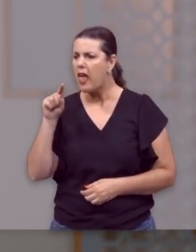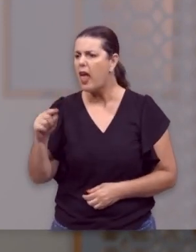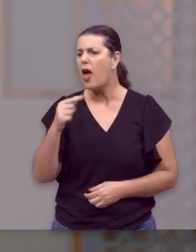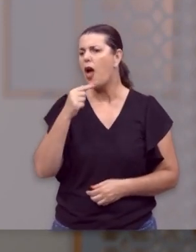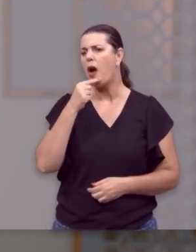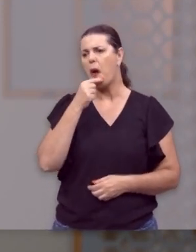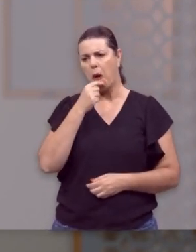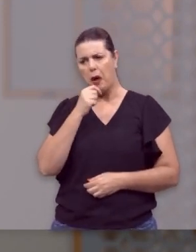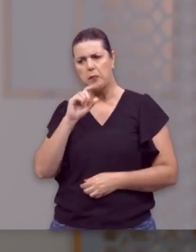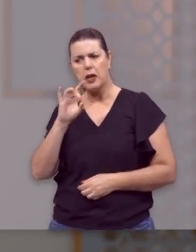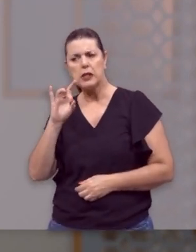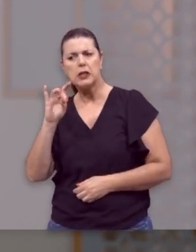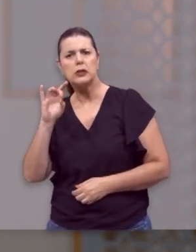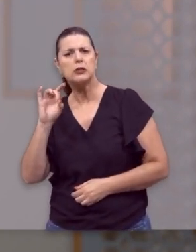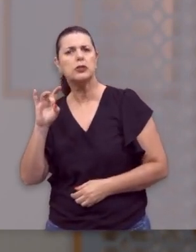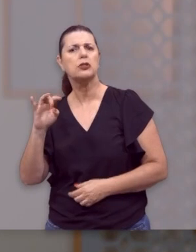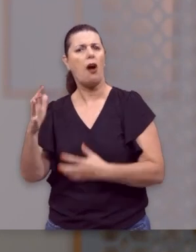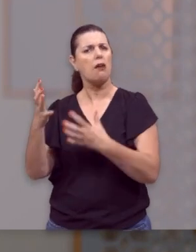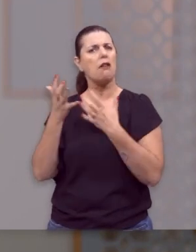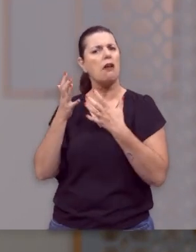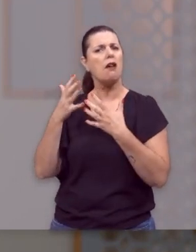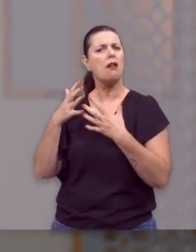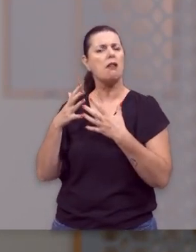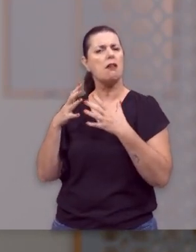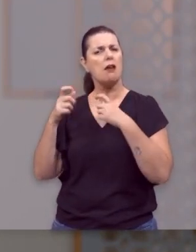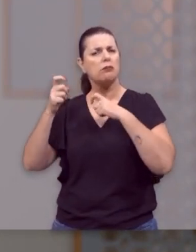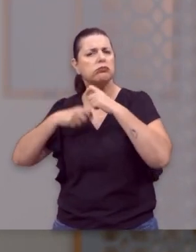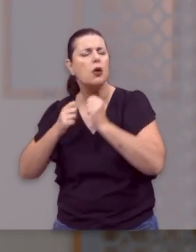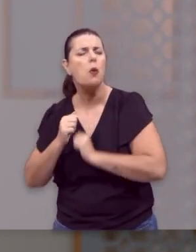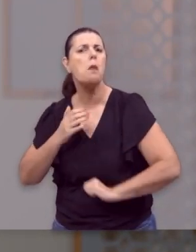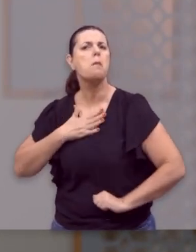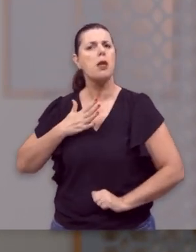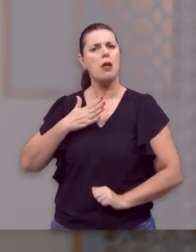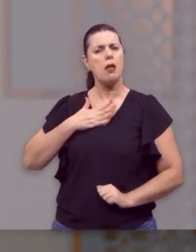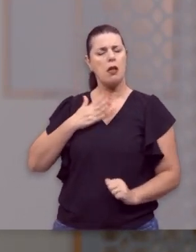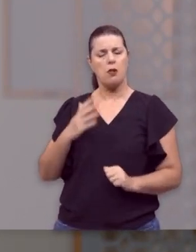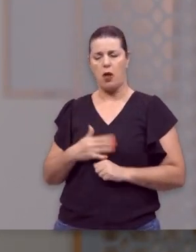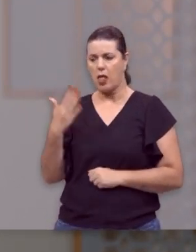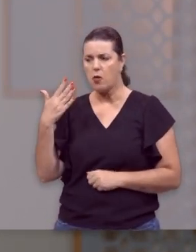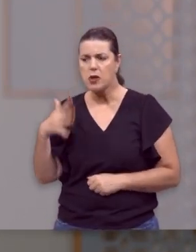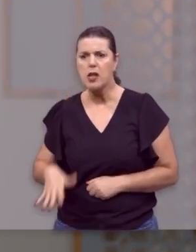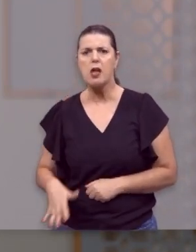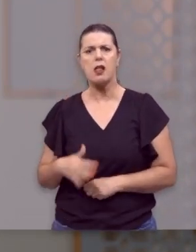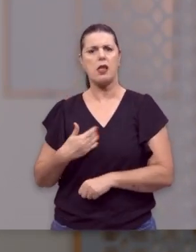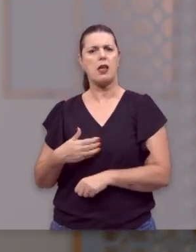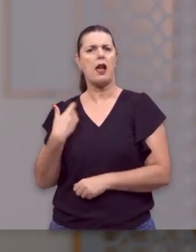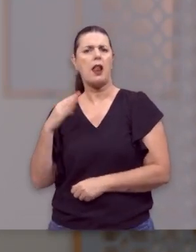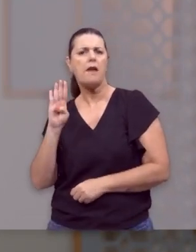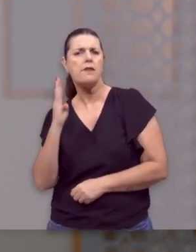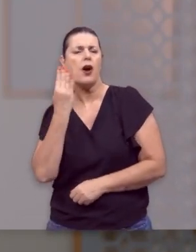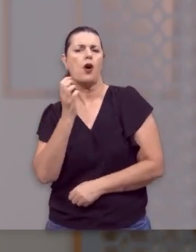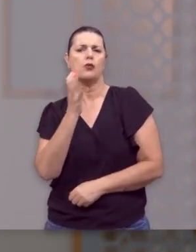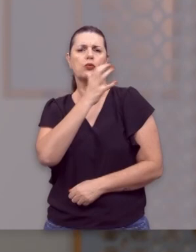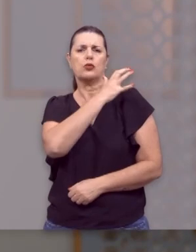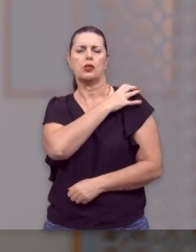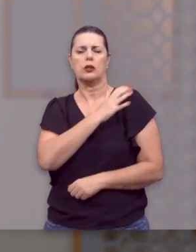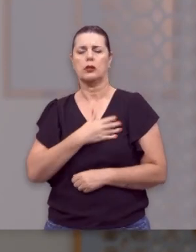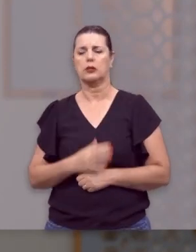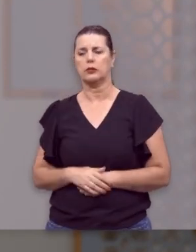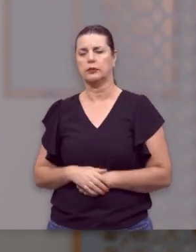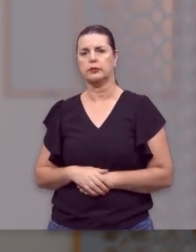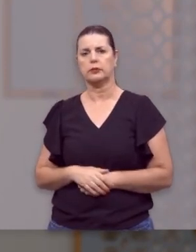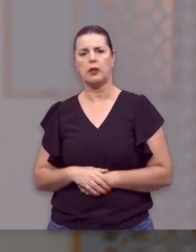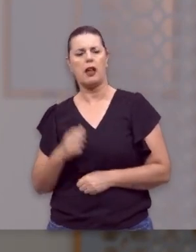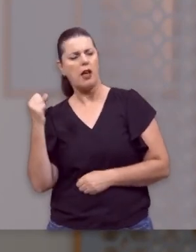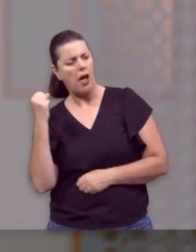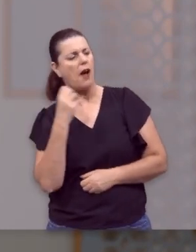era alguém que transpunha os limites da decência, querendo agredi-lo, violentá-lo